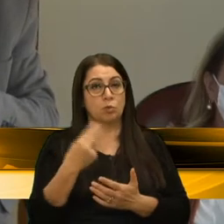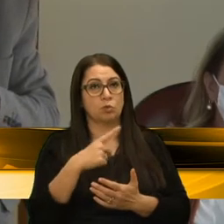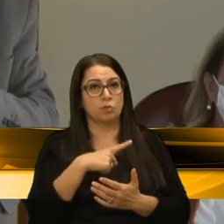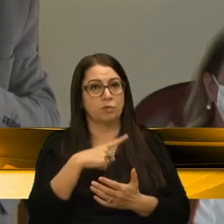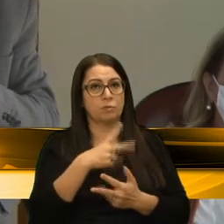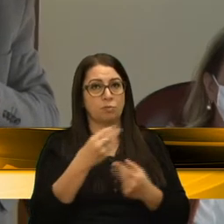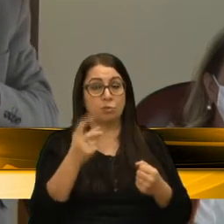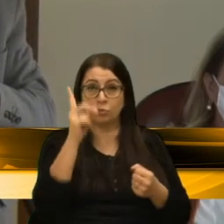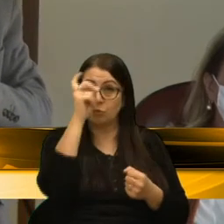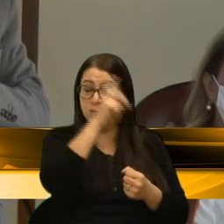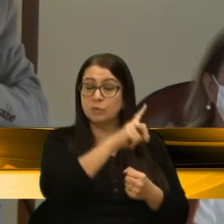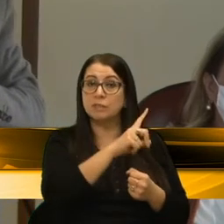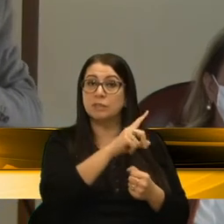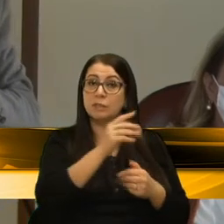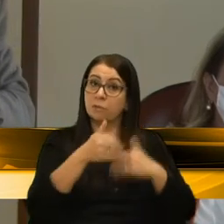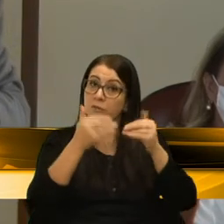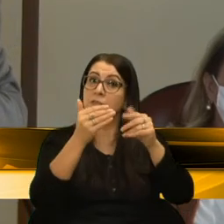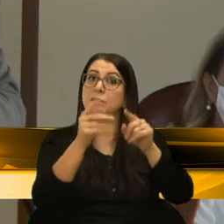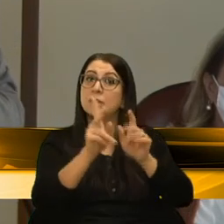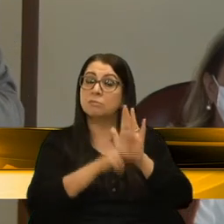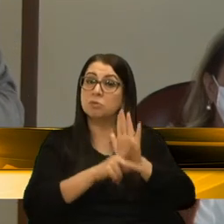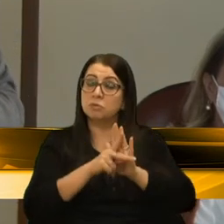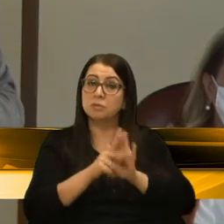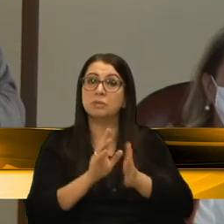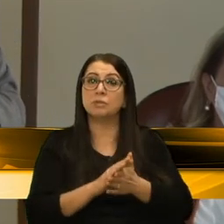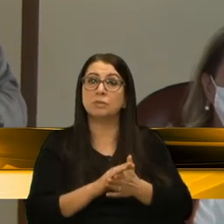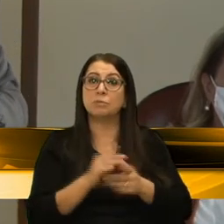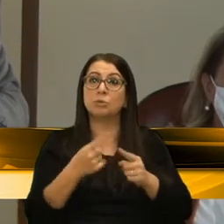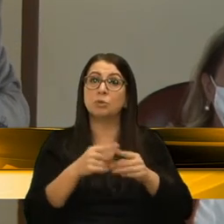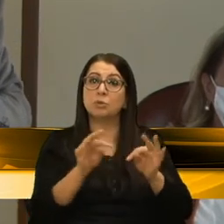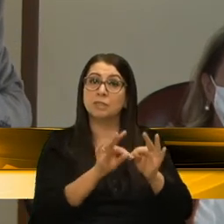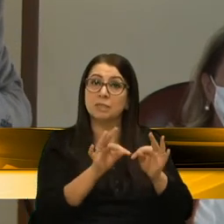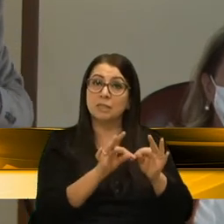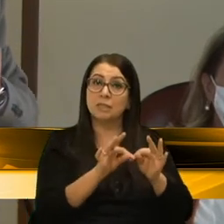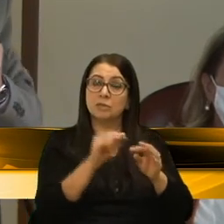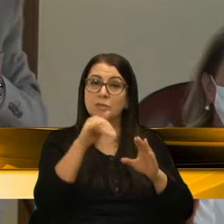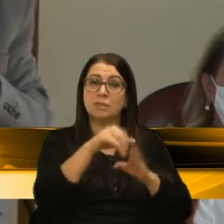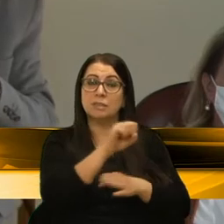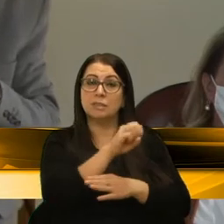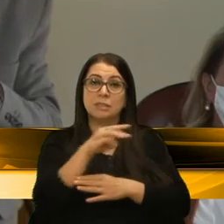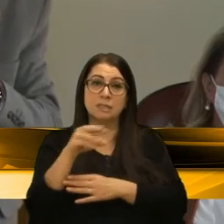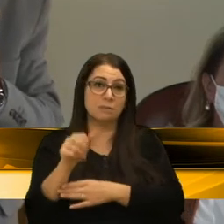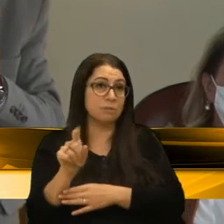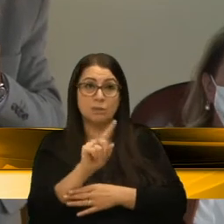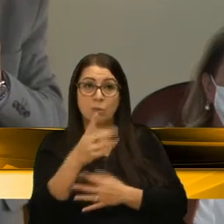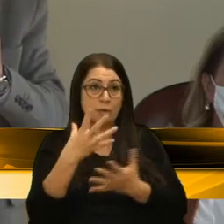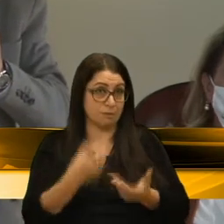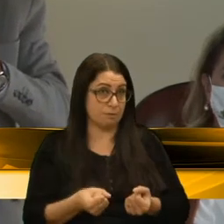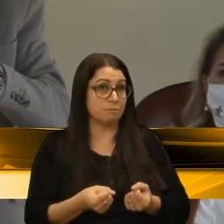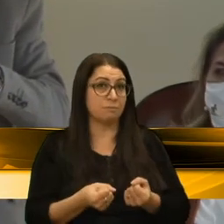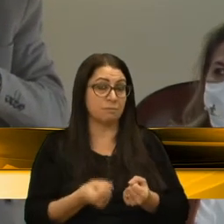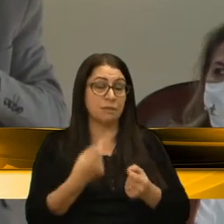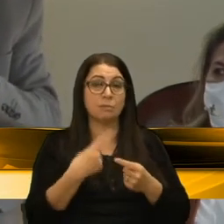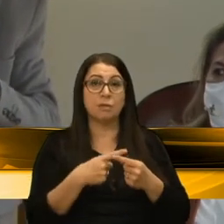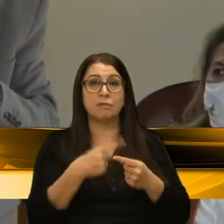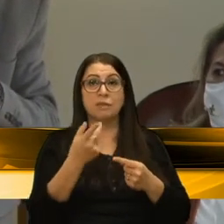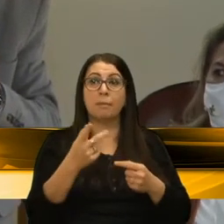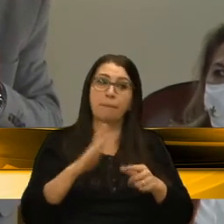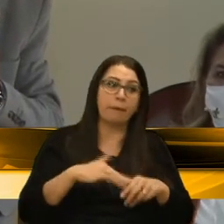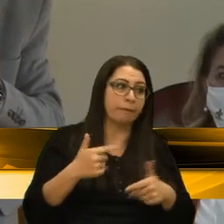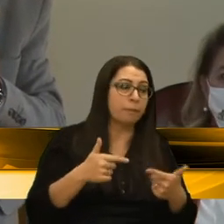muita dificuldade para avançar com esse projeto, porque os técnicos dentro da SEMA não aceitam. Porque vai dar mais